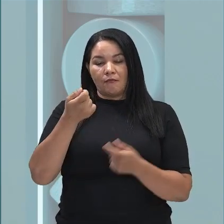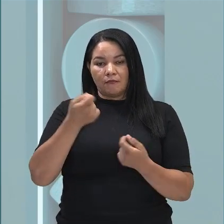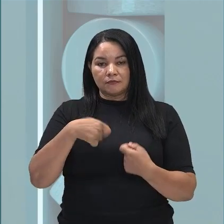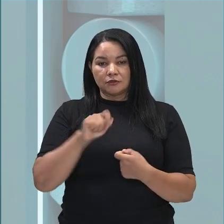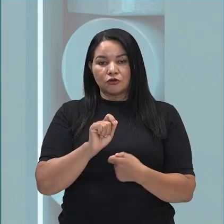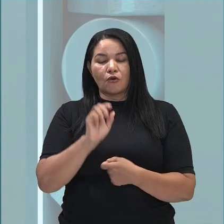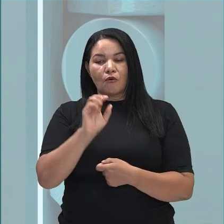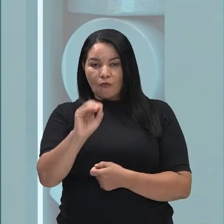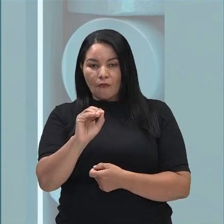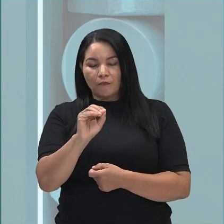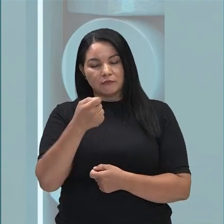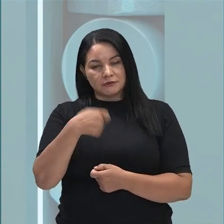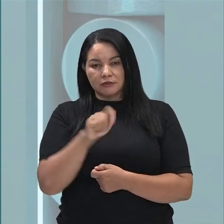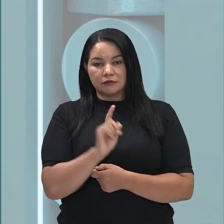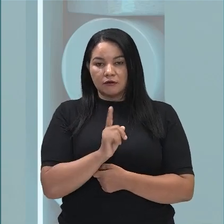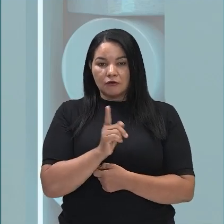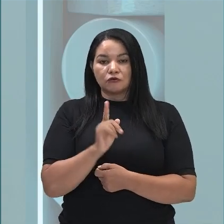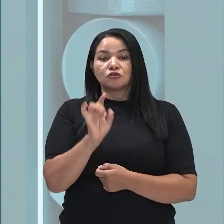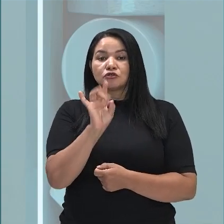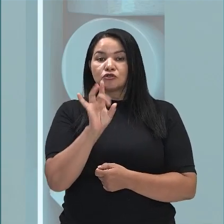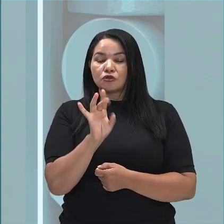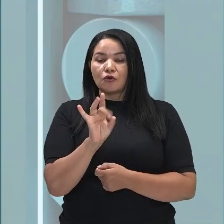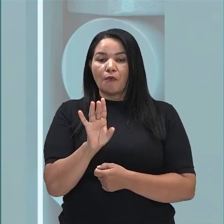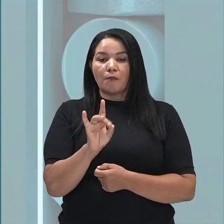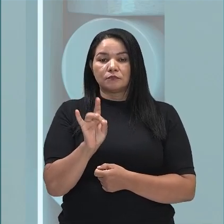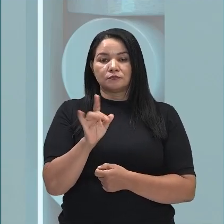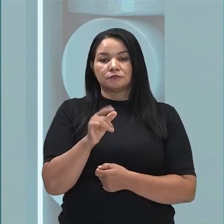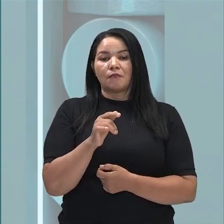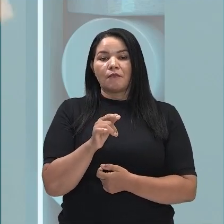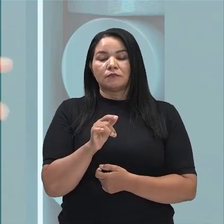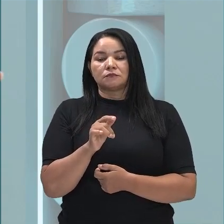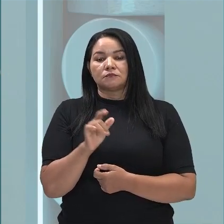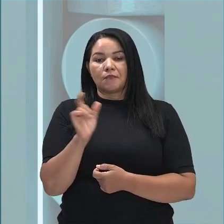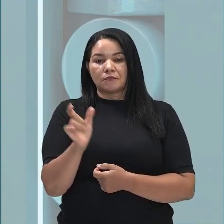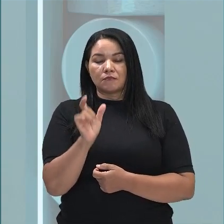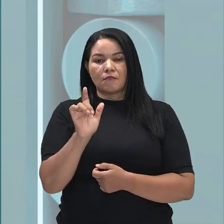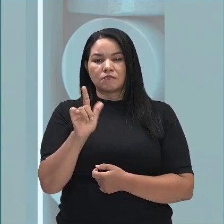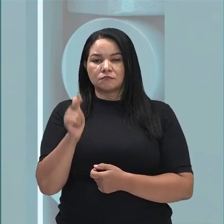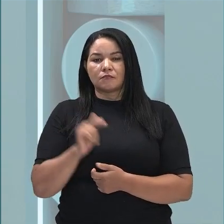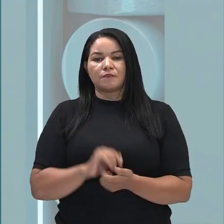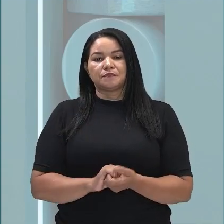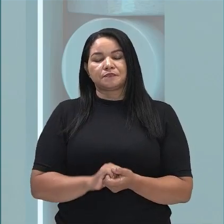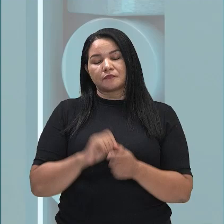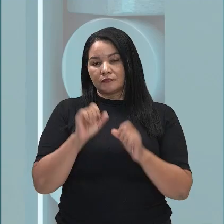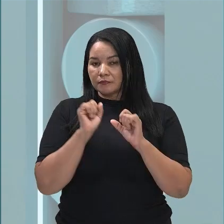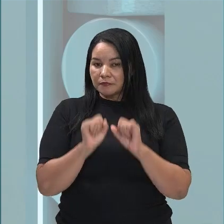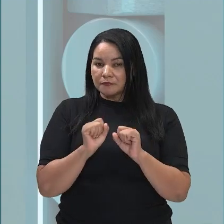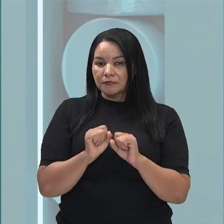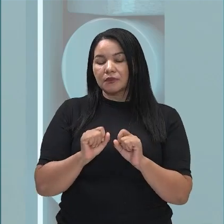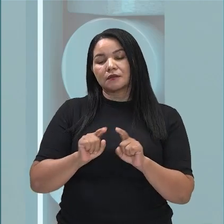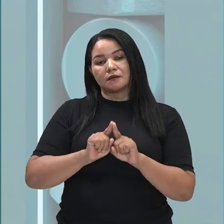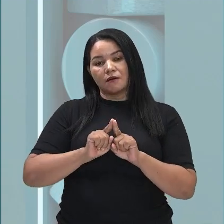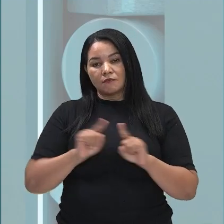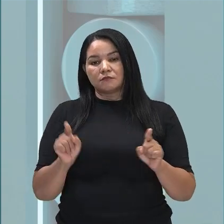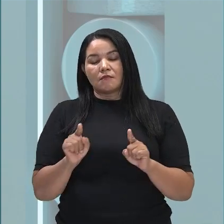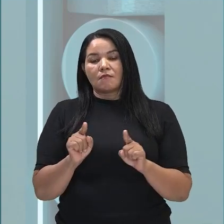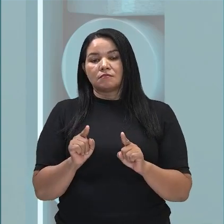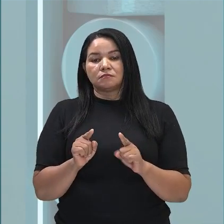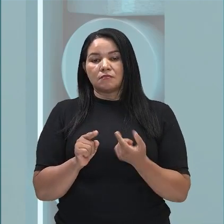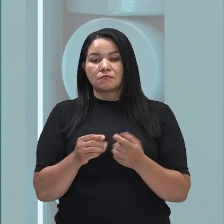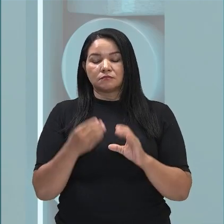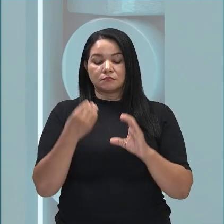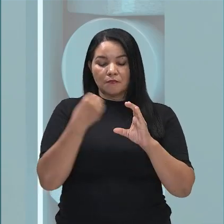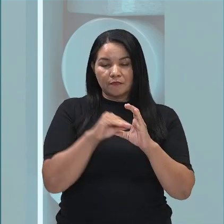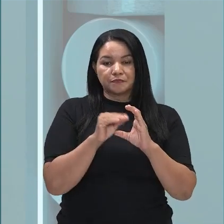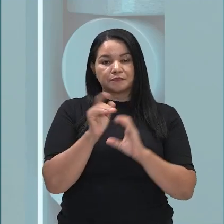esse u, que seria no espanhol el ou lo. Professor, mas se coloca? Sim, coloca-se também, tanto ele como lo,